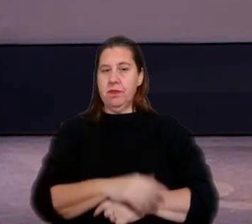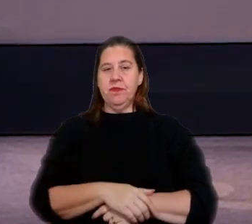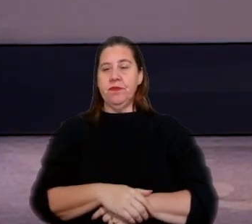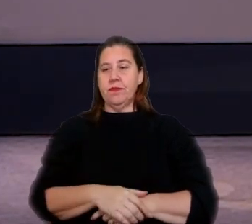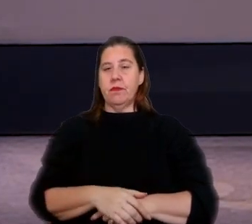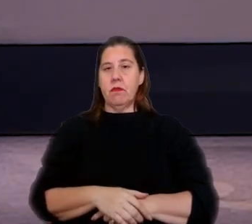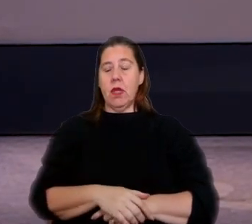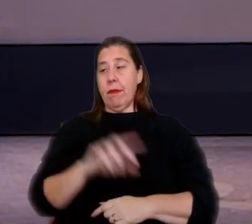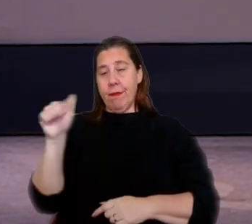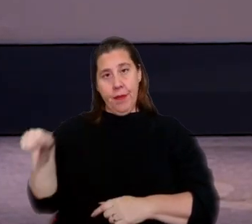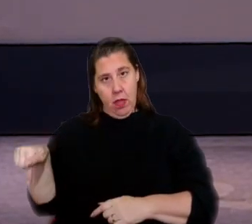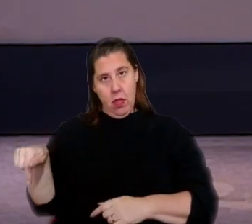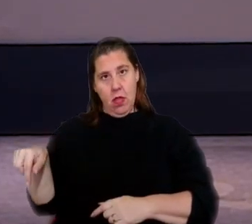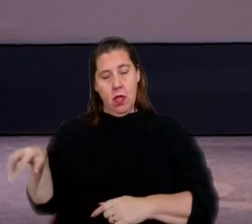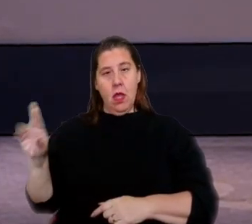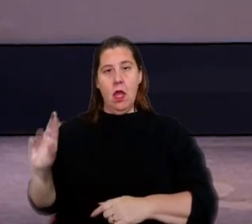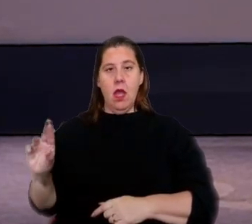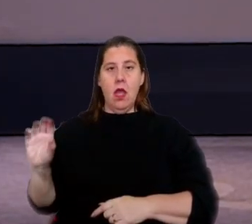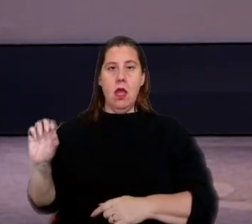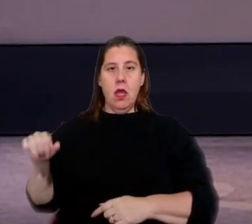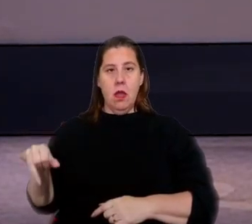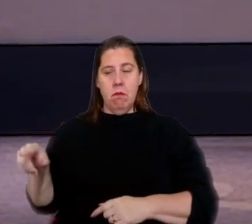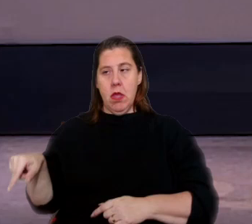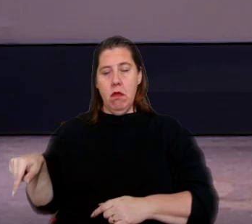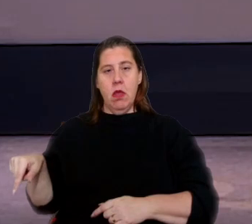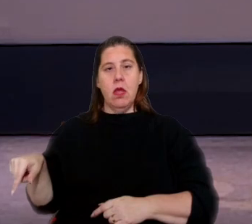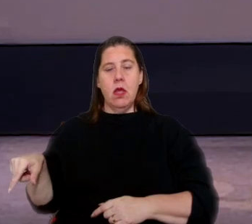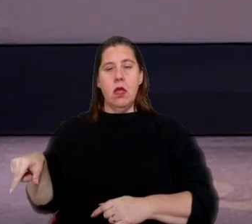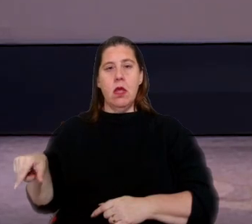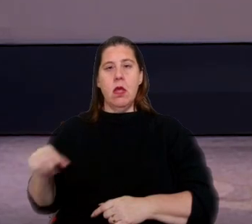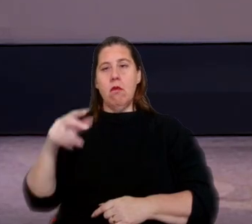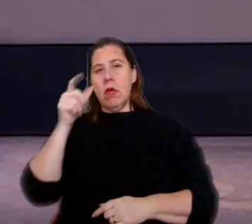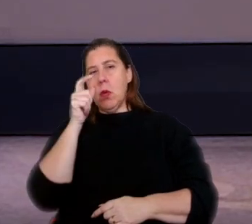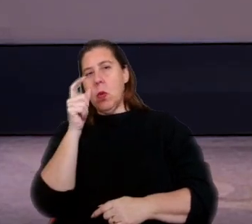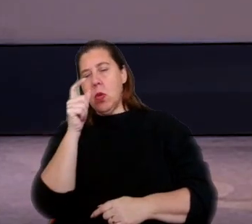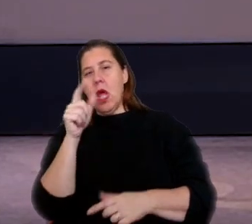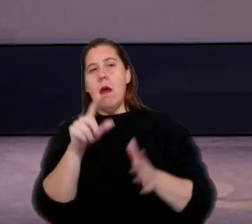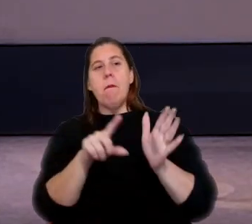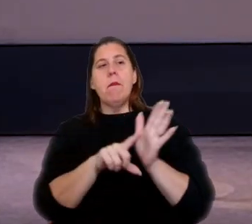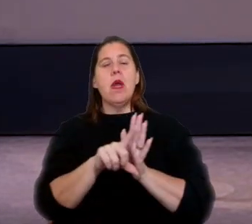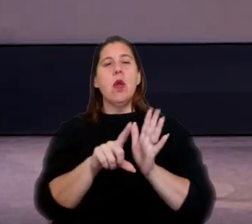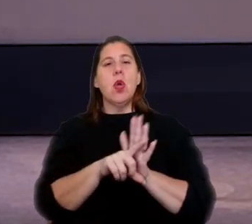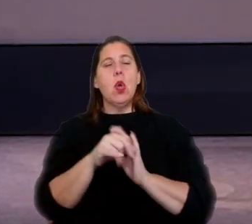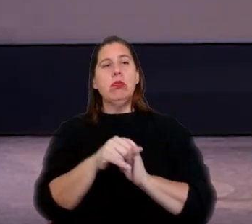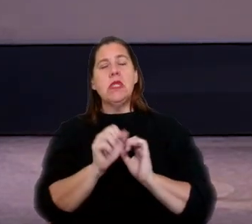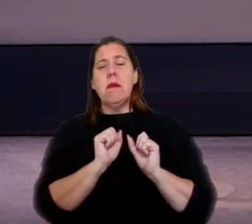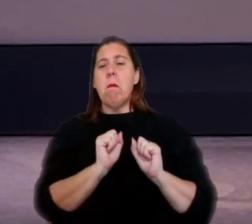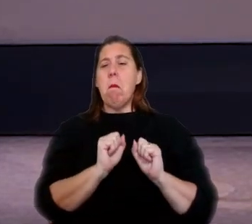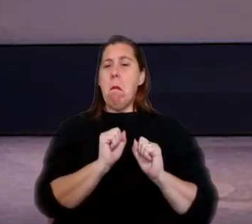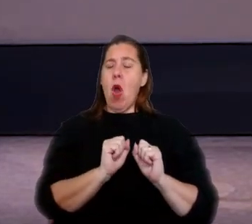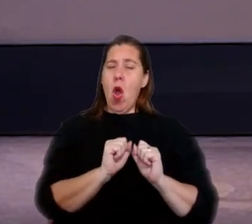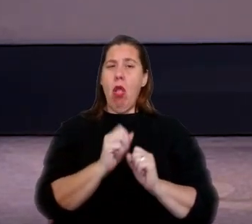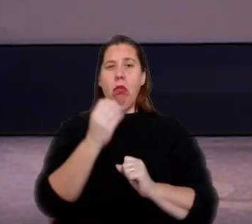o Remy... vai lá olhar, pergunta também, né,